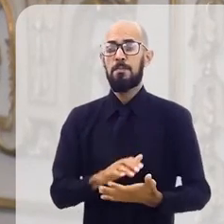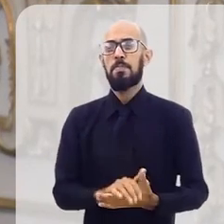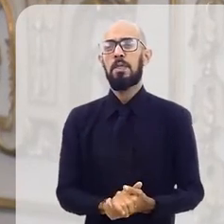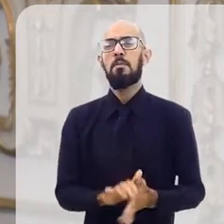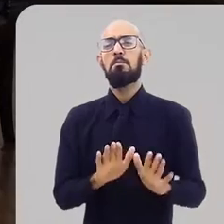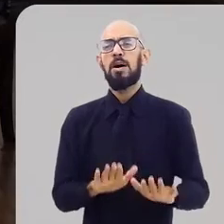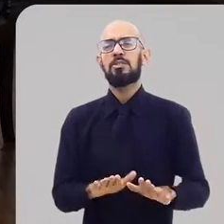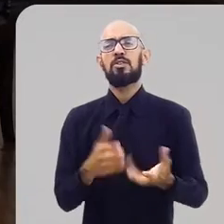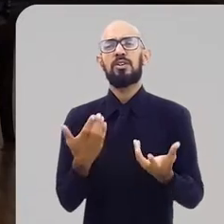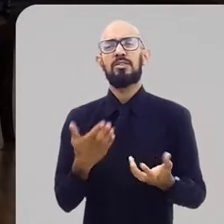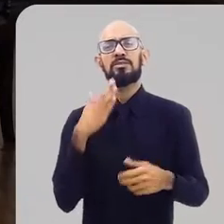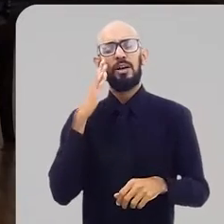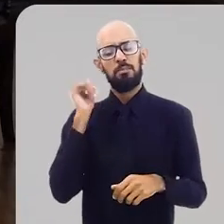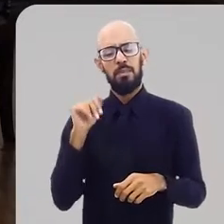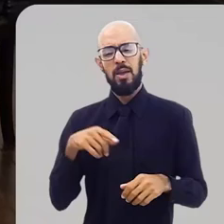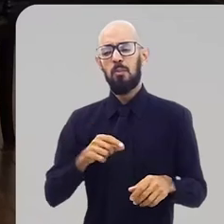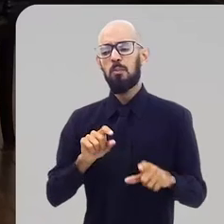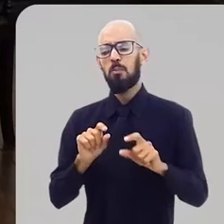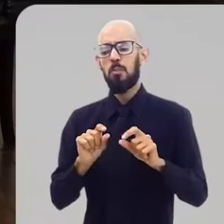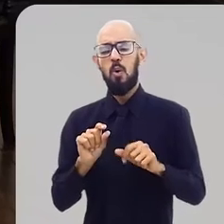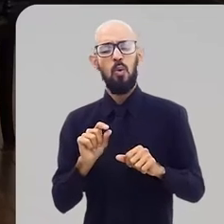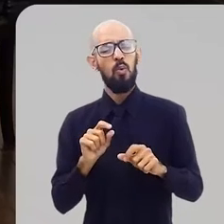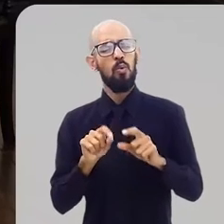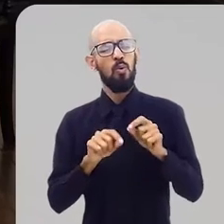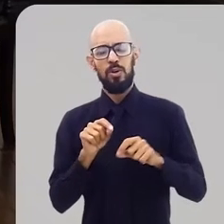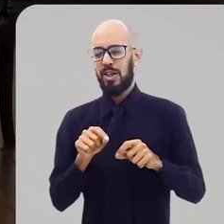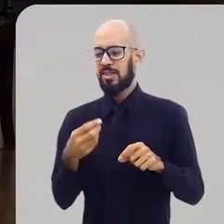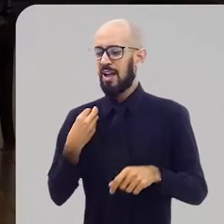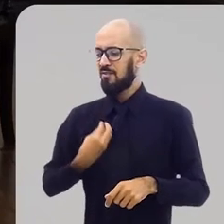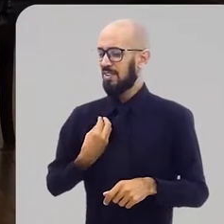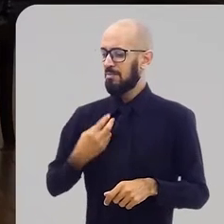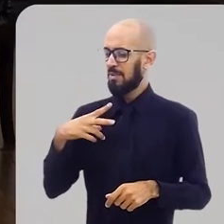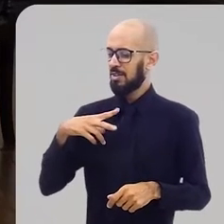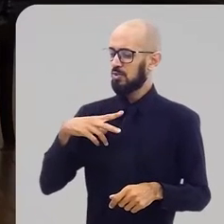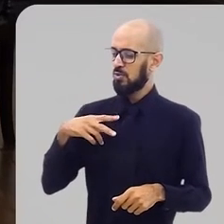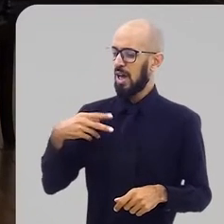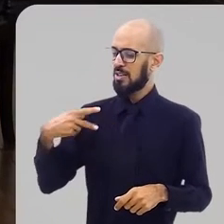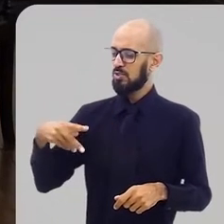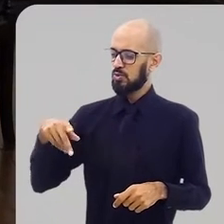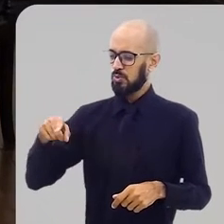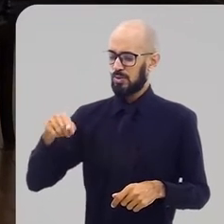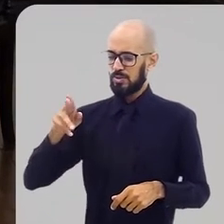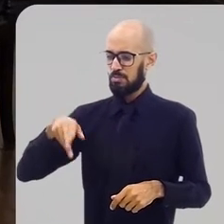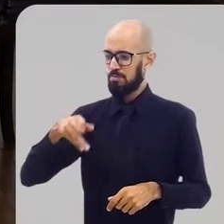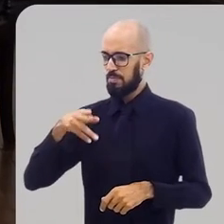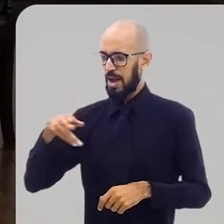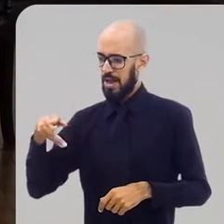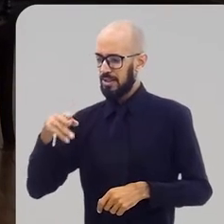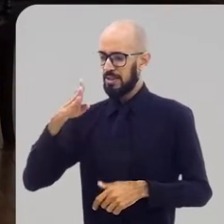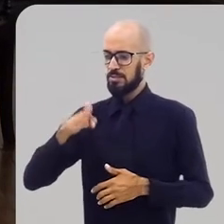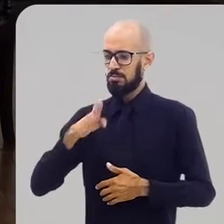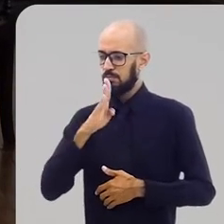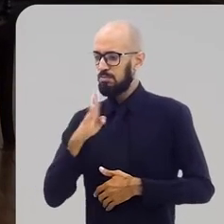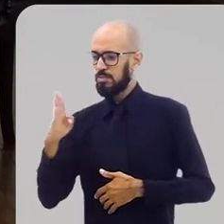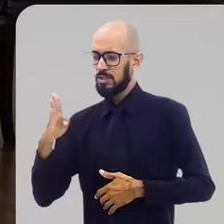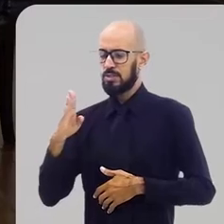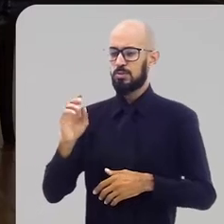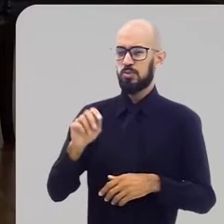gostaria de saber um pouco da vida de vocês os padres bispos